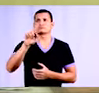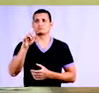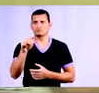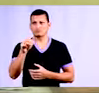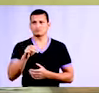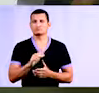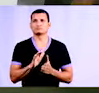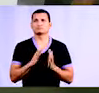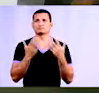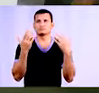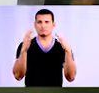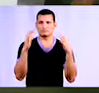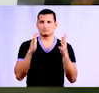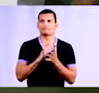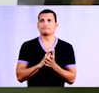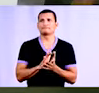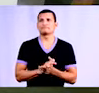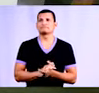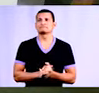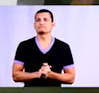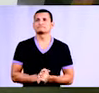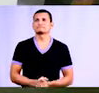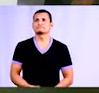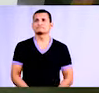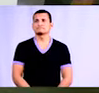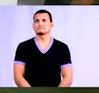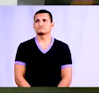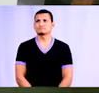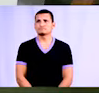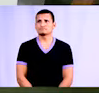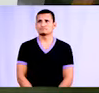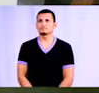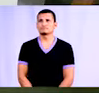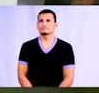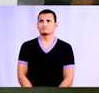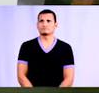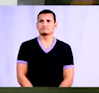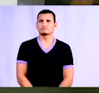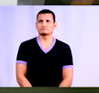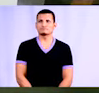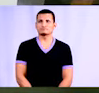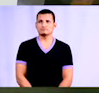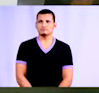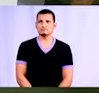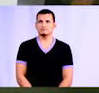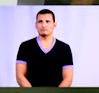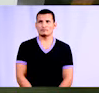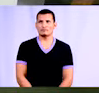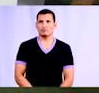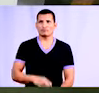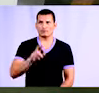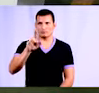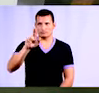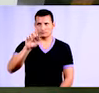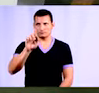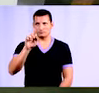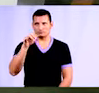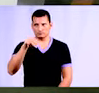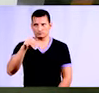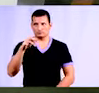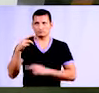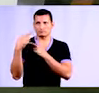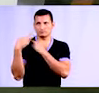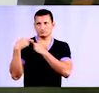Parabéns. Muito bem, muito bem, bom Roberto. Mesmo. Exatamente isso. Você, tem mais alguém? A UGM, né, a função da UGM, né,